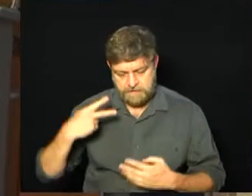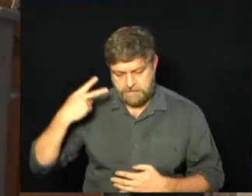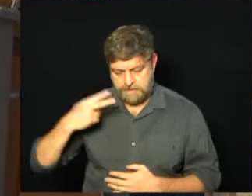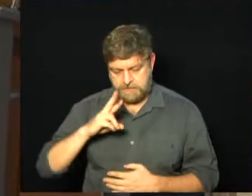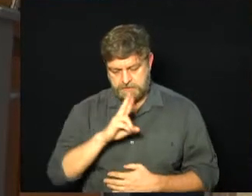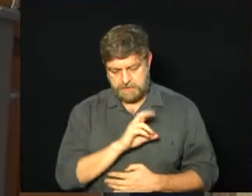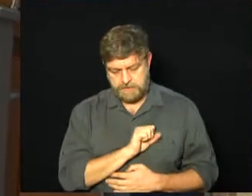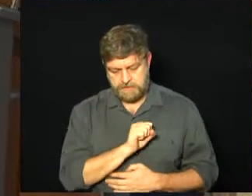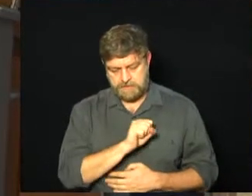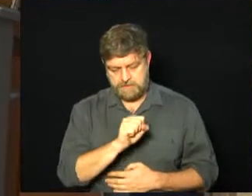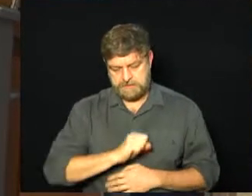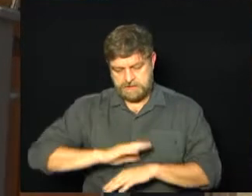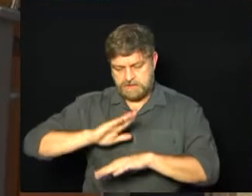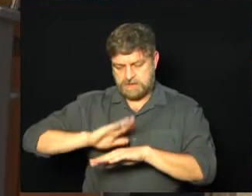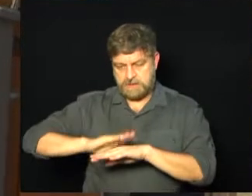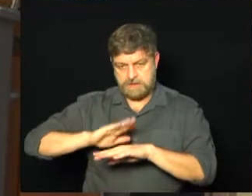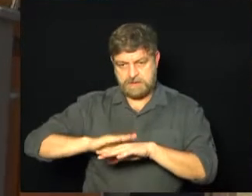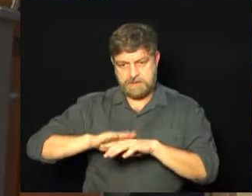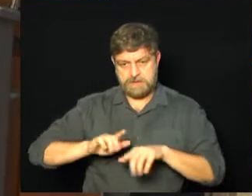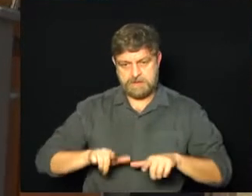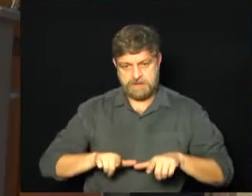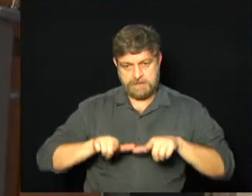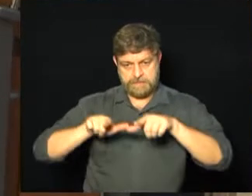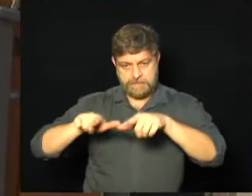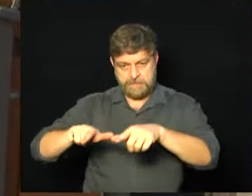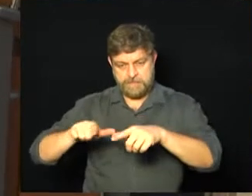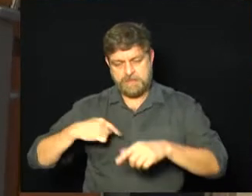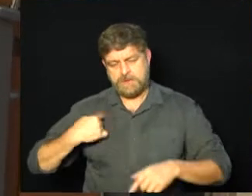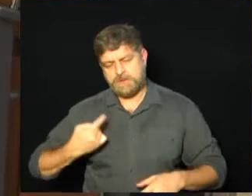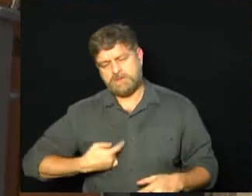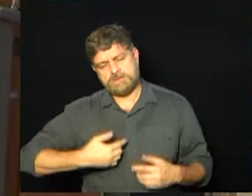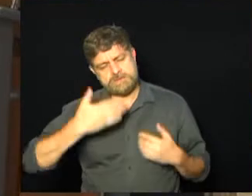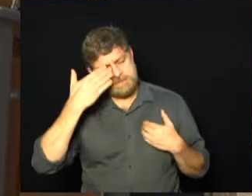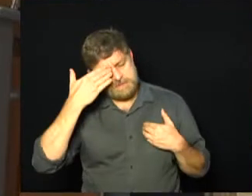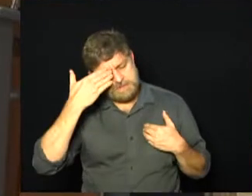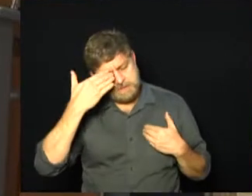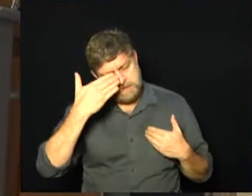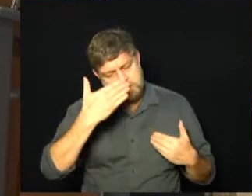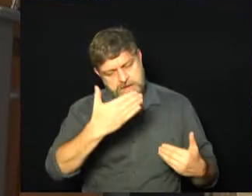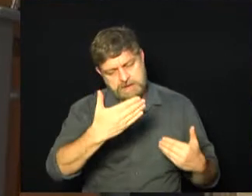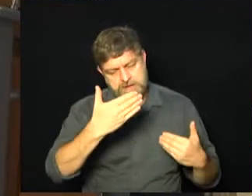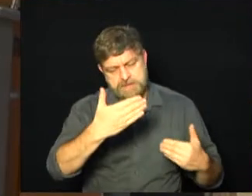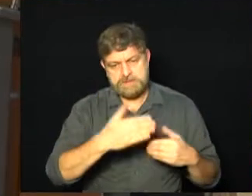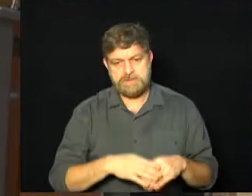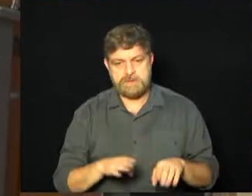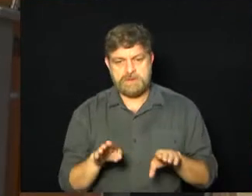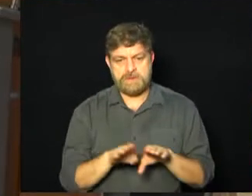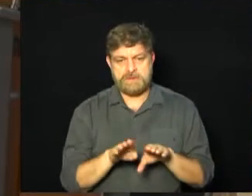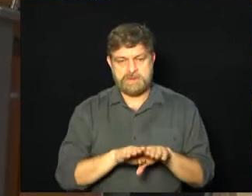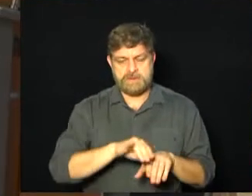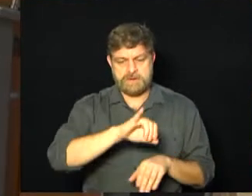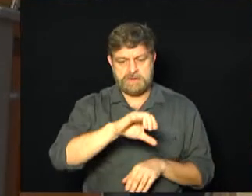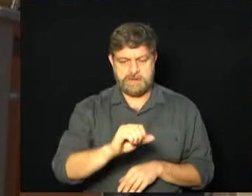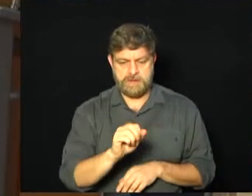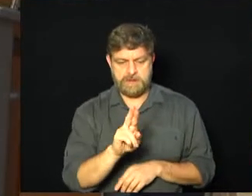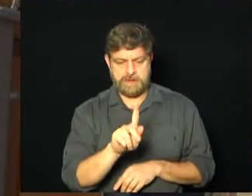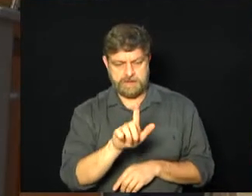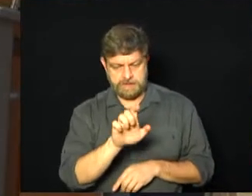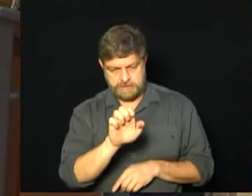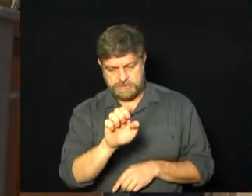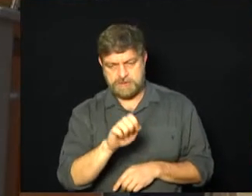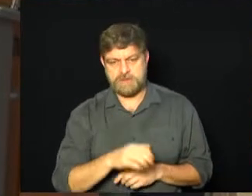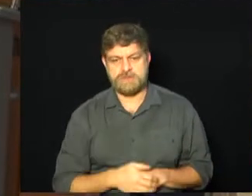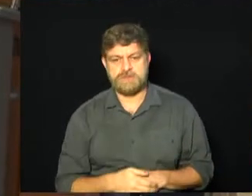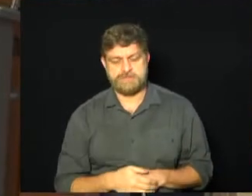autor da homenagem, a que agradecemos demais, ao meu querido Jorge Alves de Lima e comandante Ronald